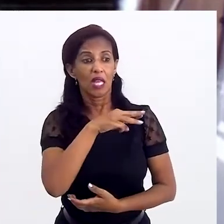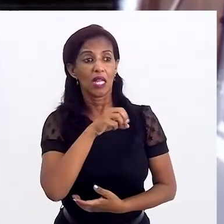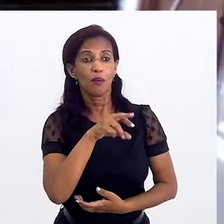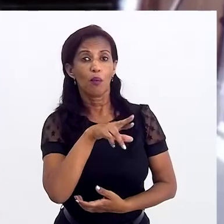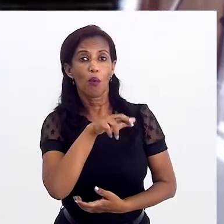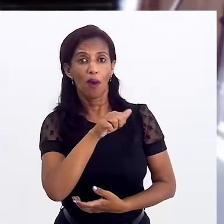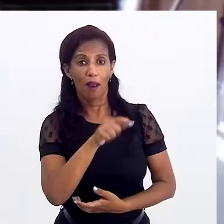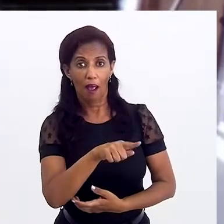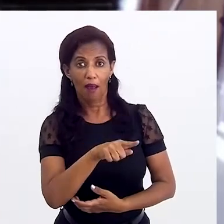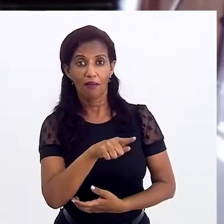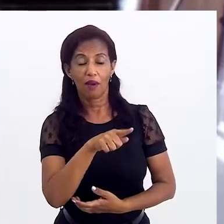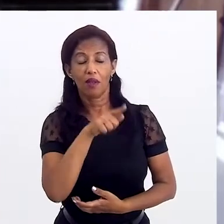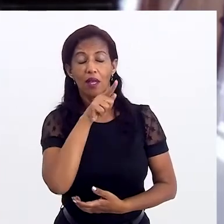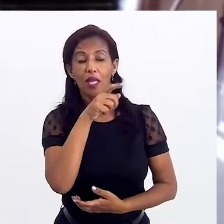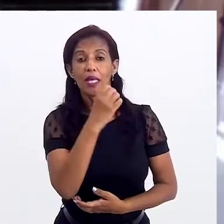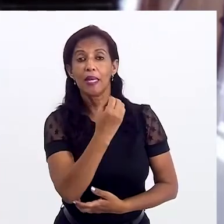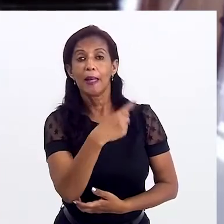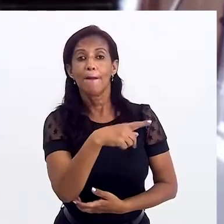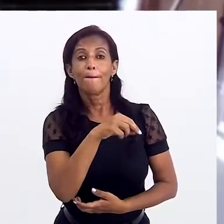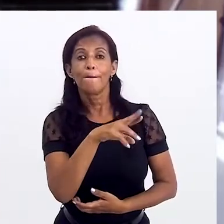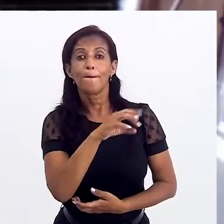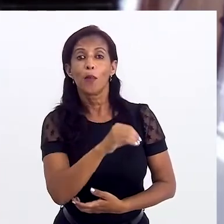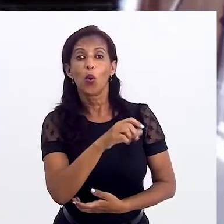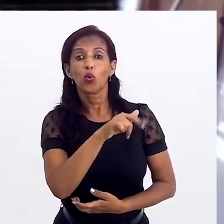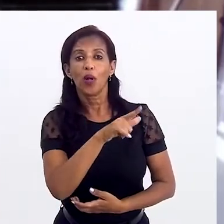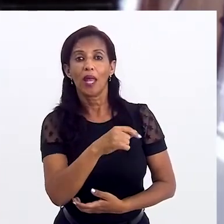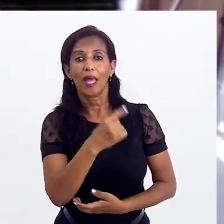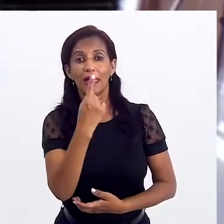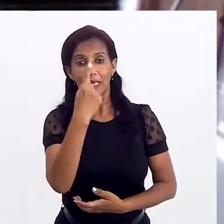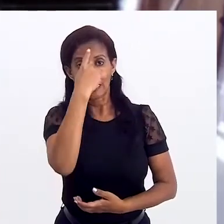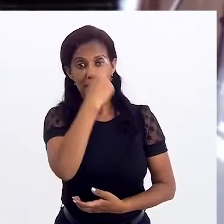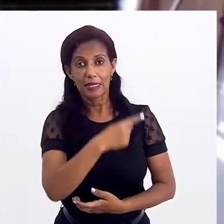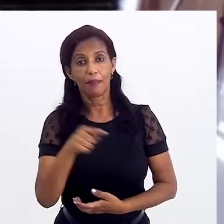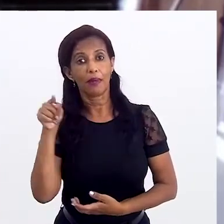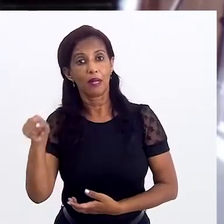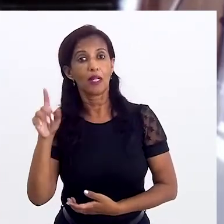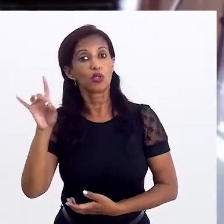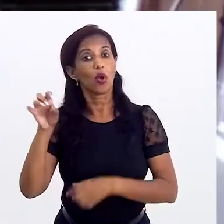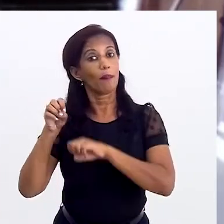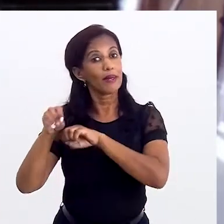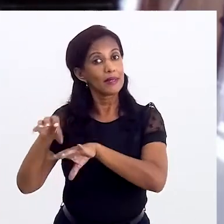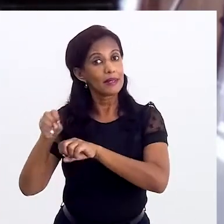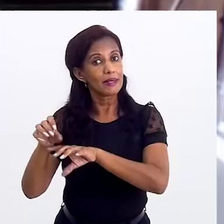Alegre, ele ia para Pelotas 2, 3 vezes por semana só para dar aulas de violino. Para